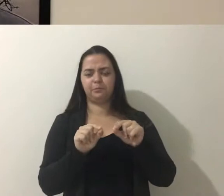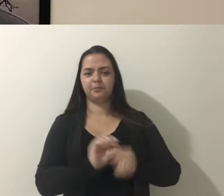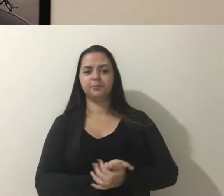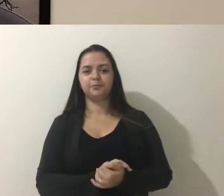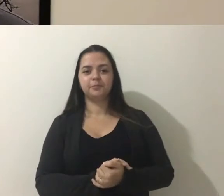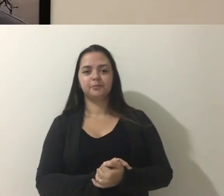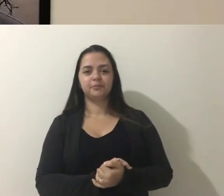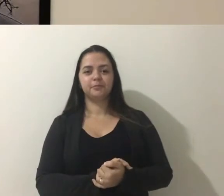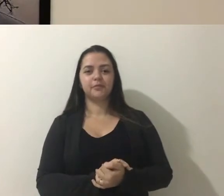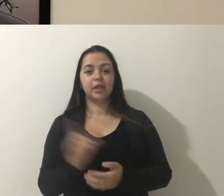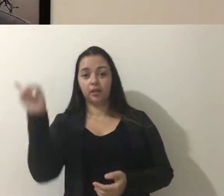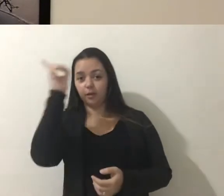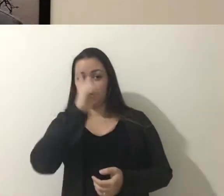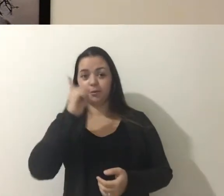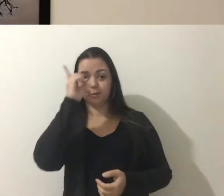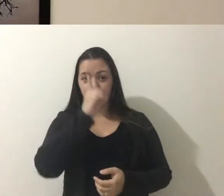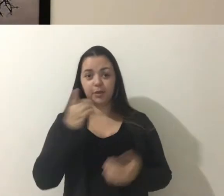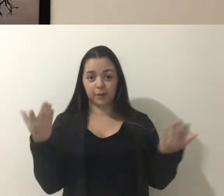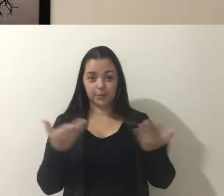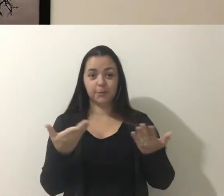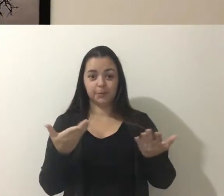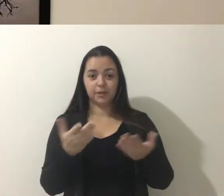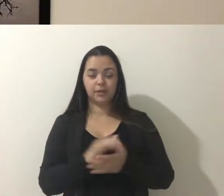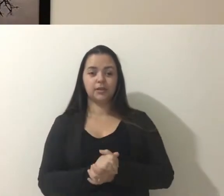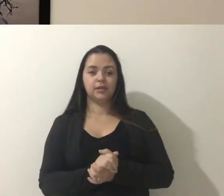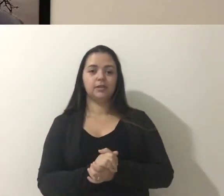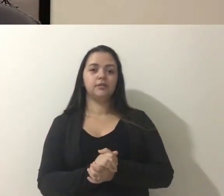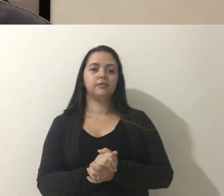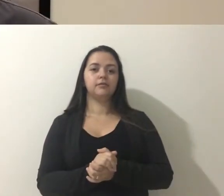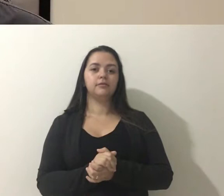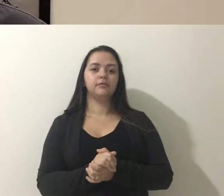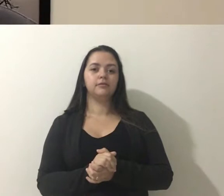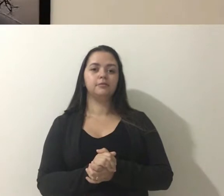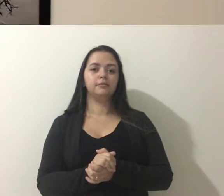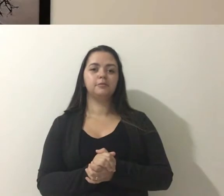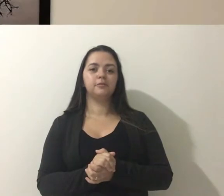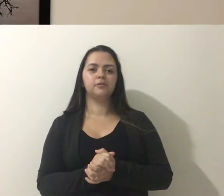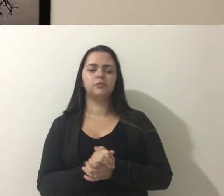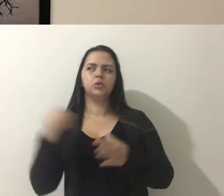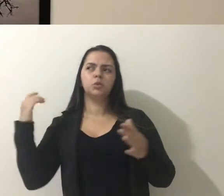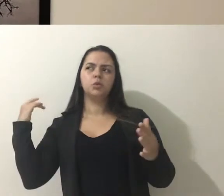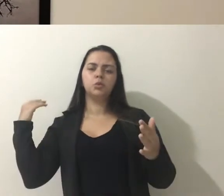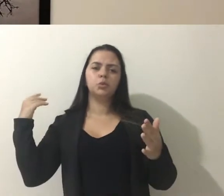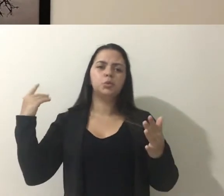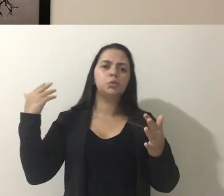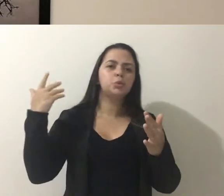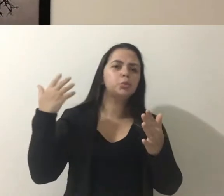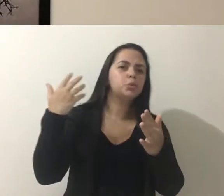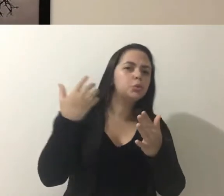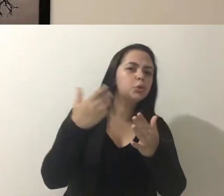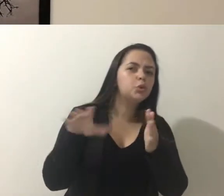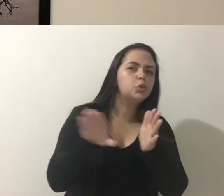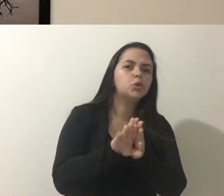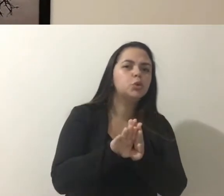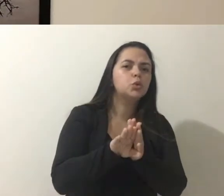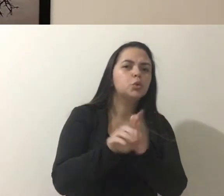com você neste domingo, ela vem de um lugar totalmente inusitado. Essa notícia,